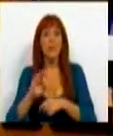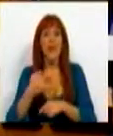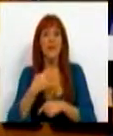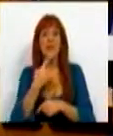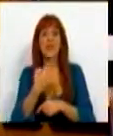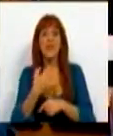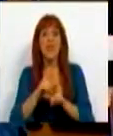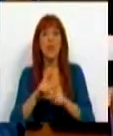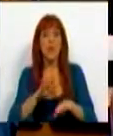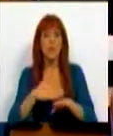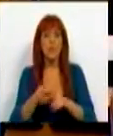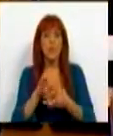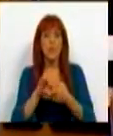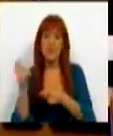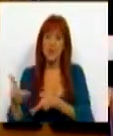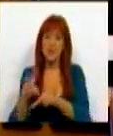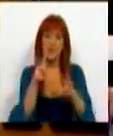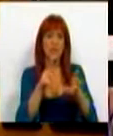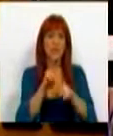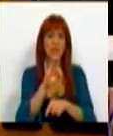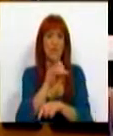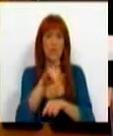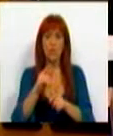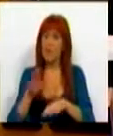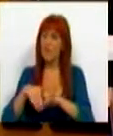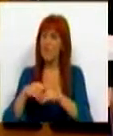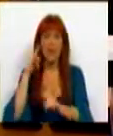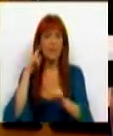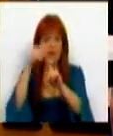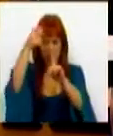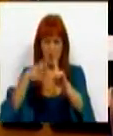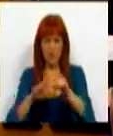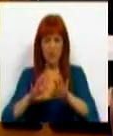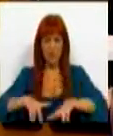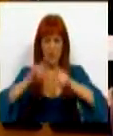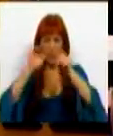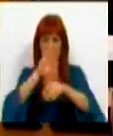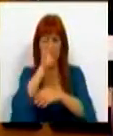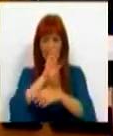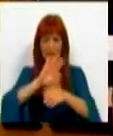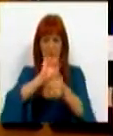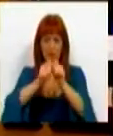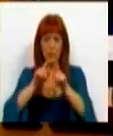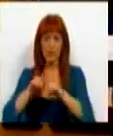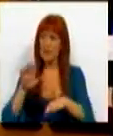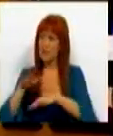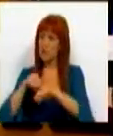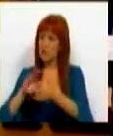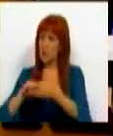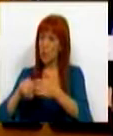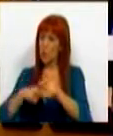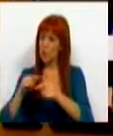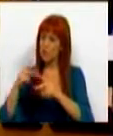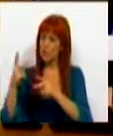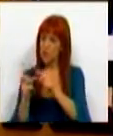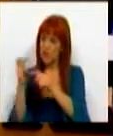se refere ao reforço das verbas disponibilizadas à FADU, ao estabelecimento de metas e objetivos de desenvolvimento da prática desportiva e ao estabelecimento de contratos